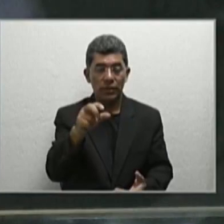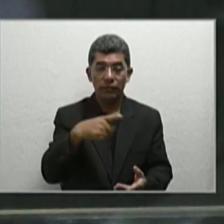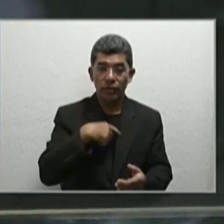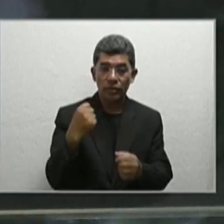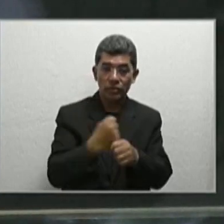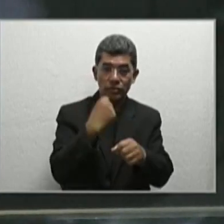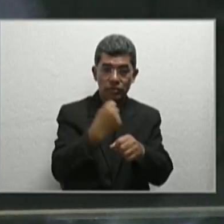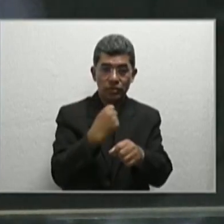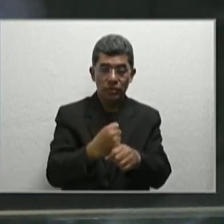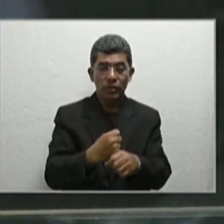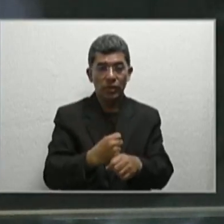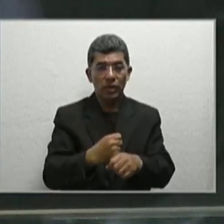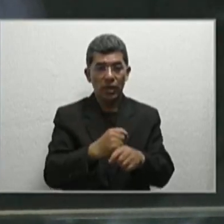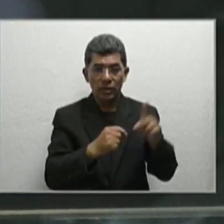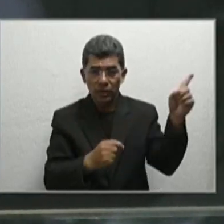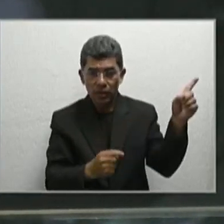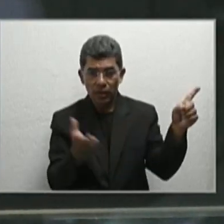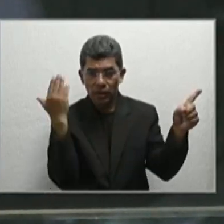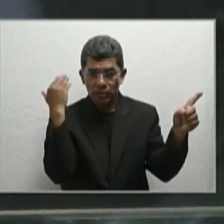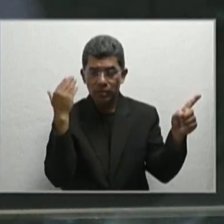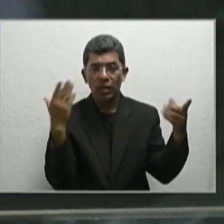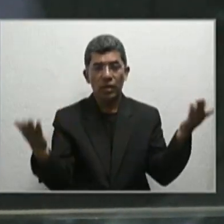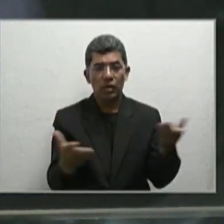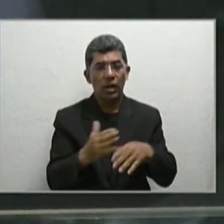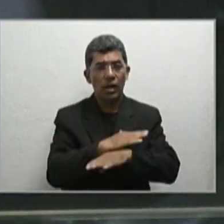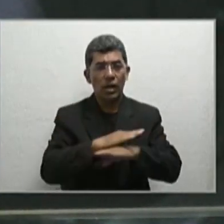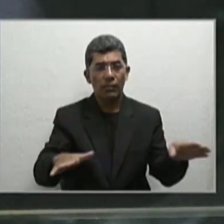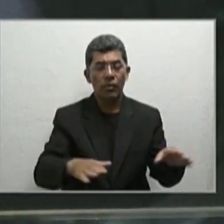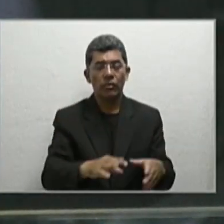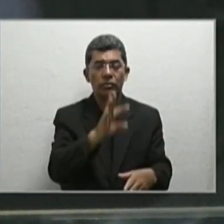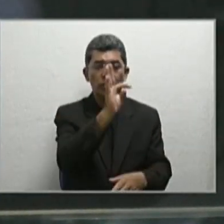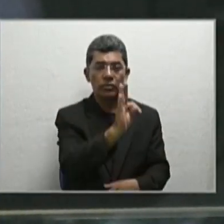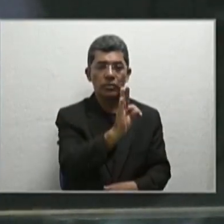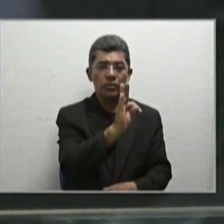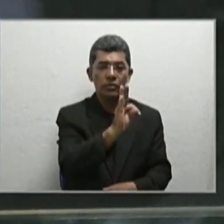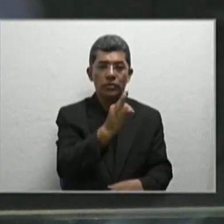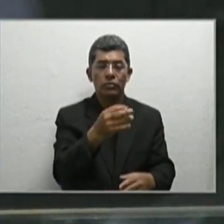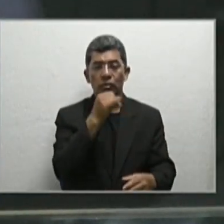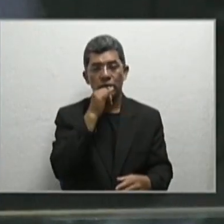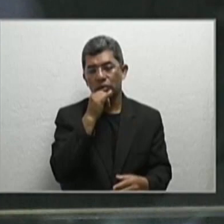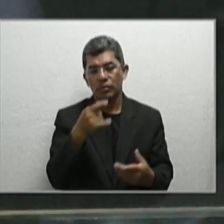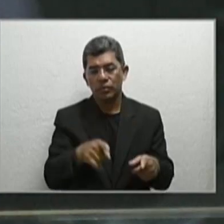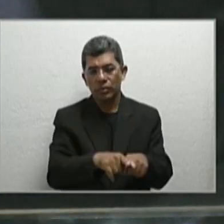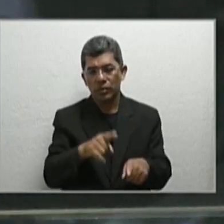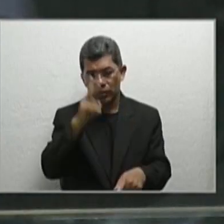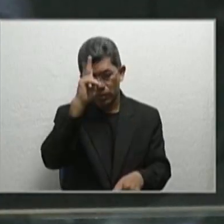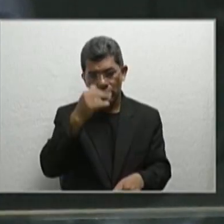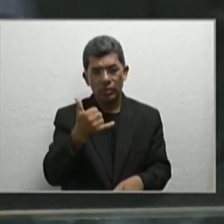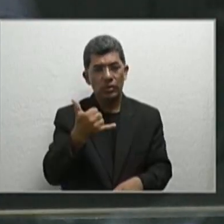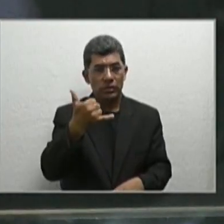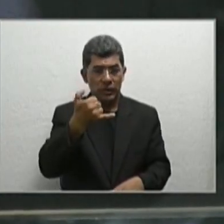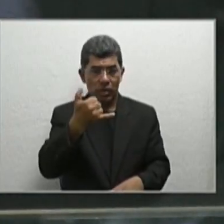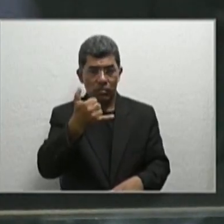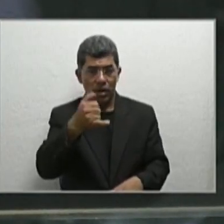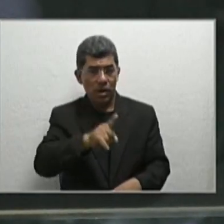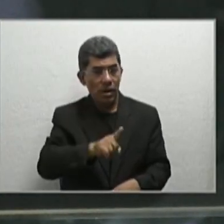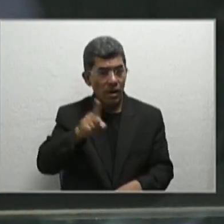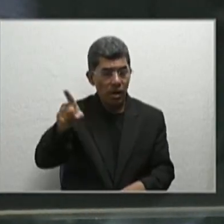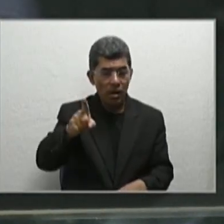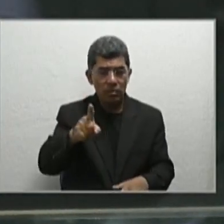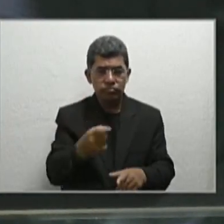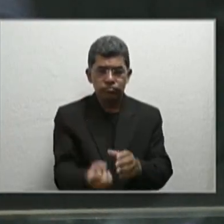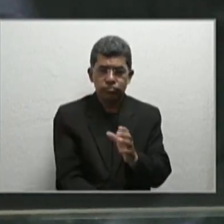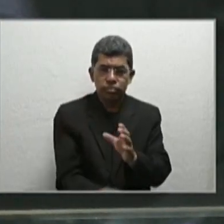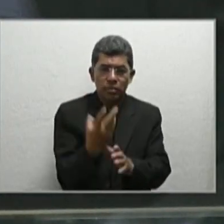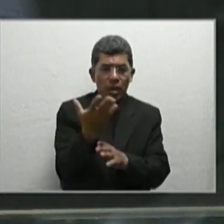com a Ponte da Bolívia, com o Tarumã. Quem não conhece o Tarumã, aquela cachoeira eu tomei banho por várias vezes. Não foi